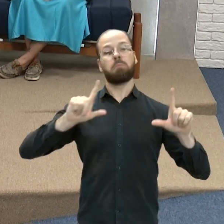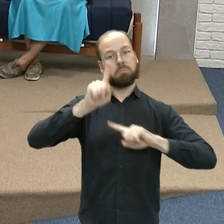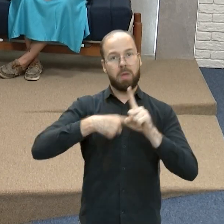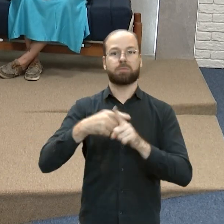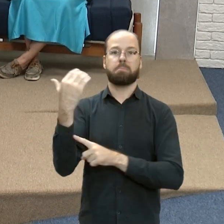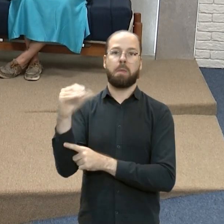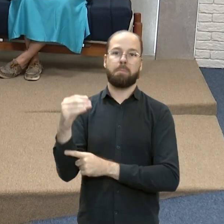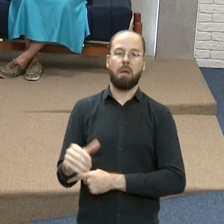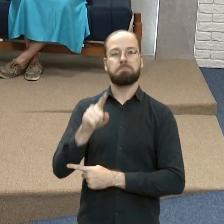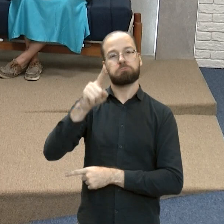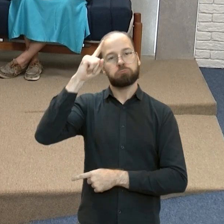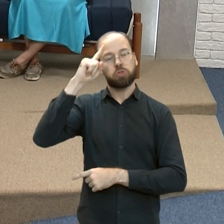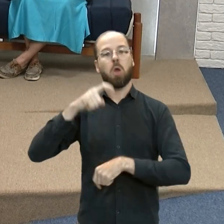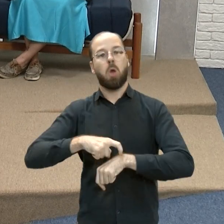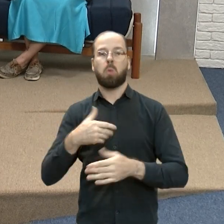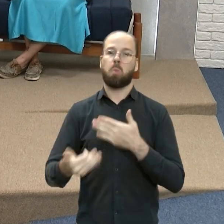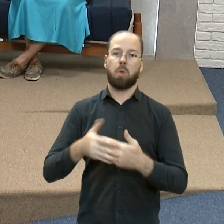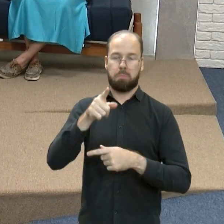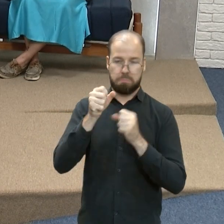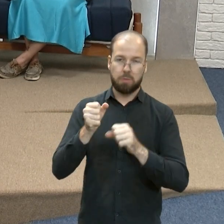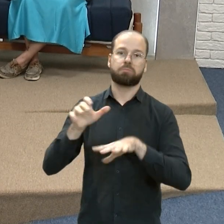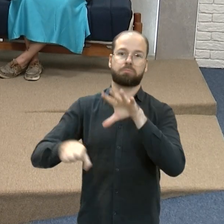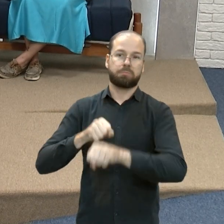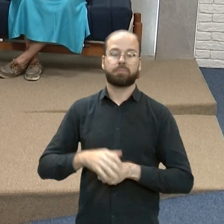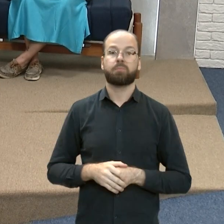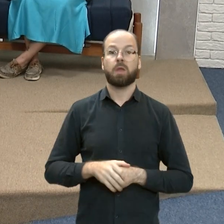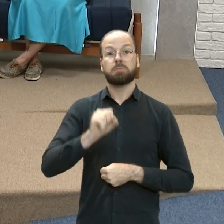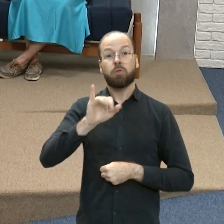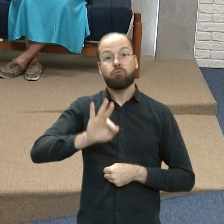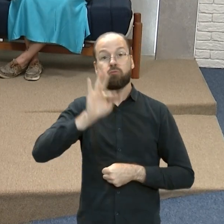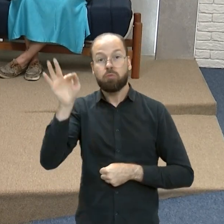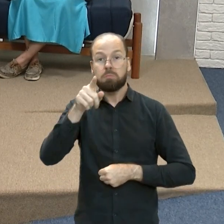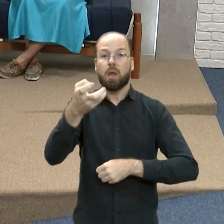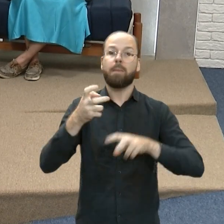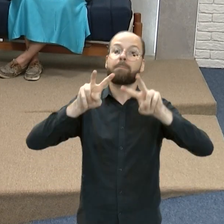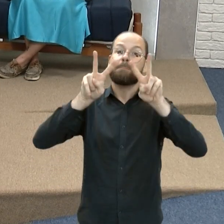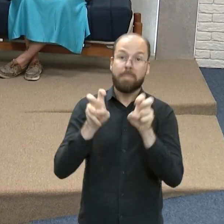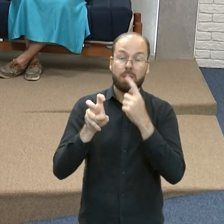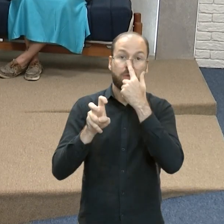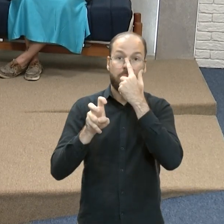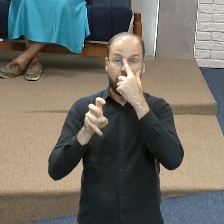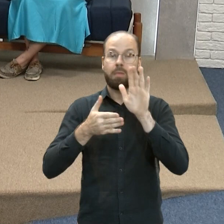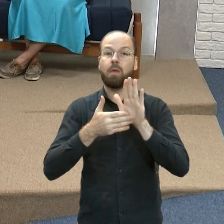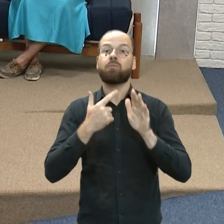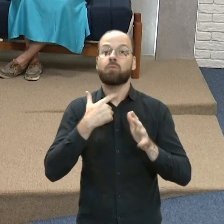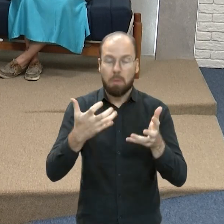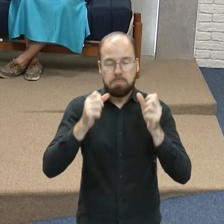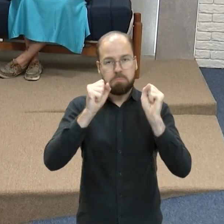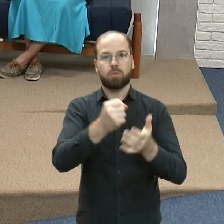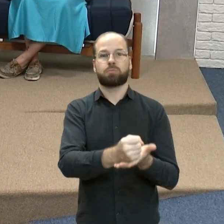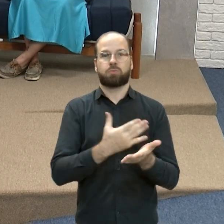e horário. Você também pode sugerir pautas para o nosso programa, é só entrar em contato pelo WhatsApp que aparece aqui na